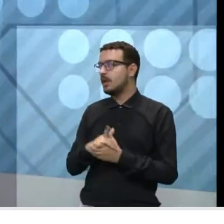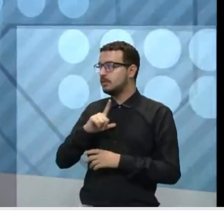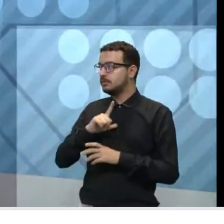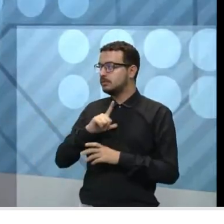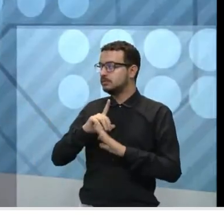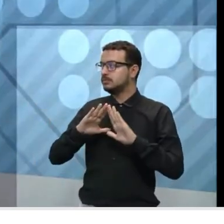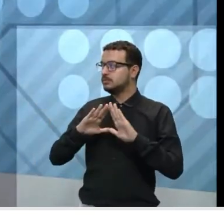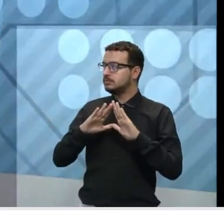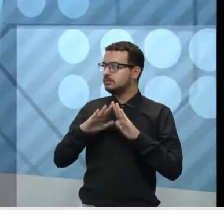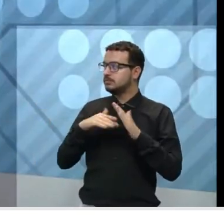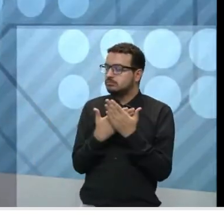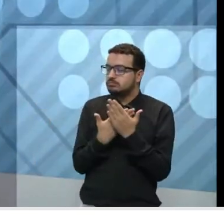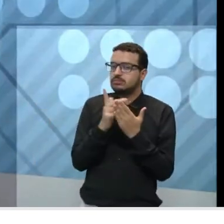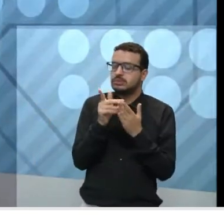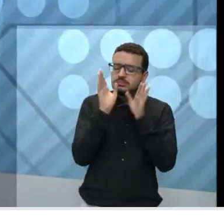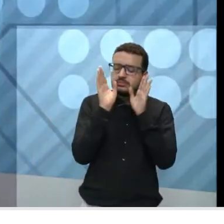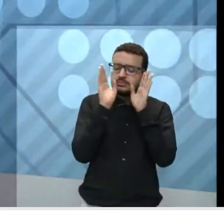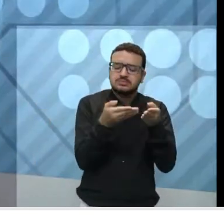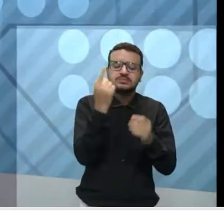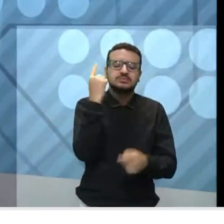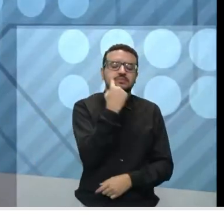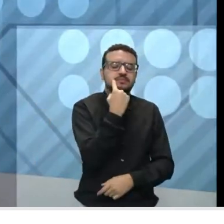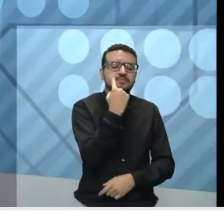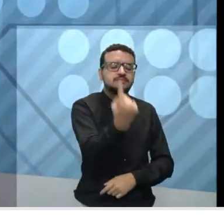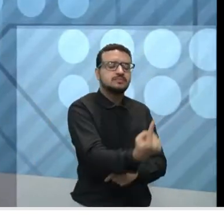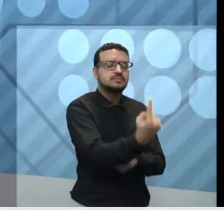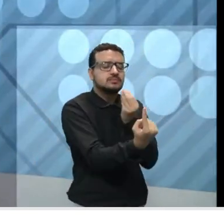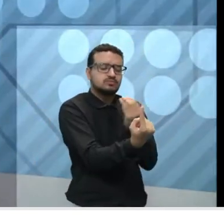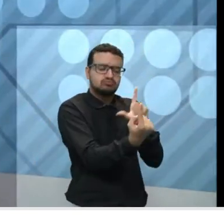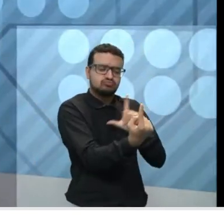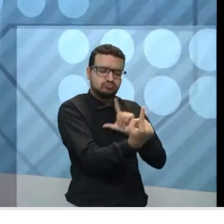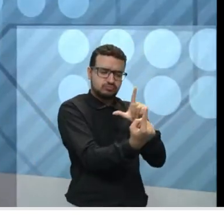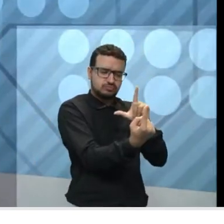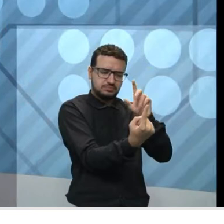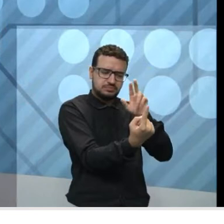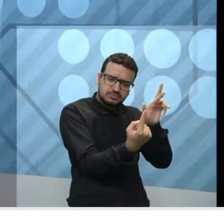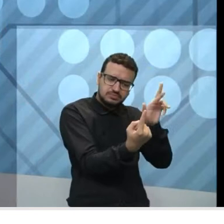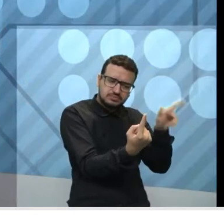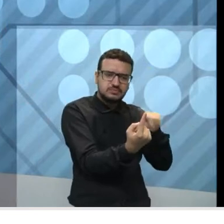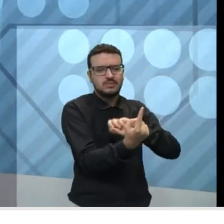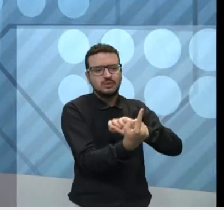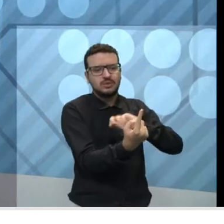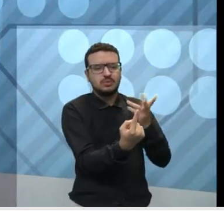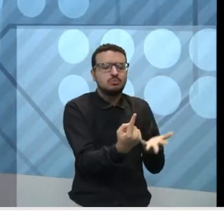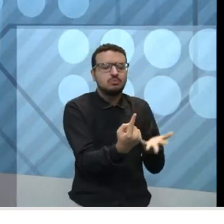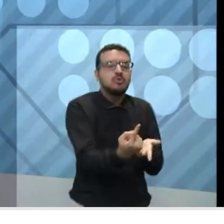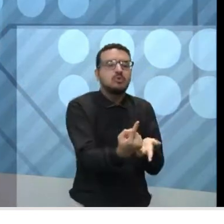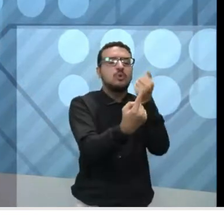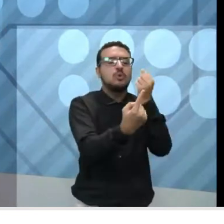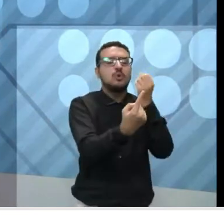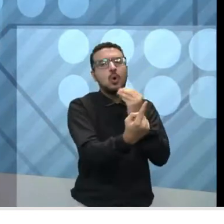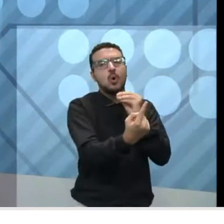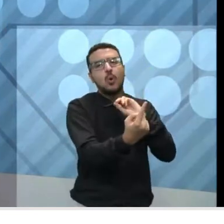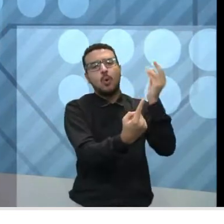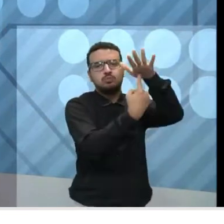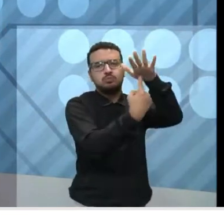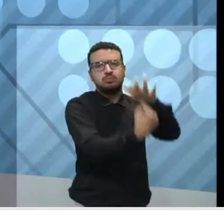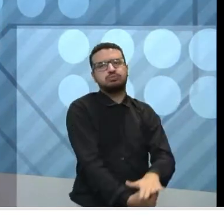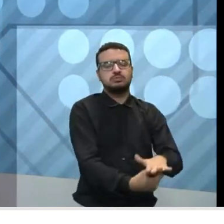suas especificidades? Por que ela responde com pergunta? Porque você, professor, precisa ter conhecimento, né? Então,